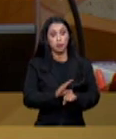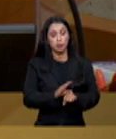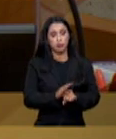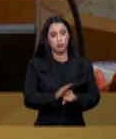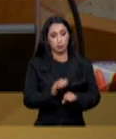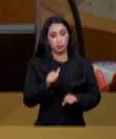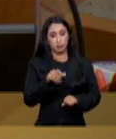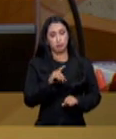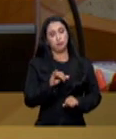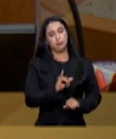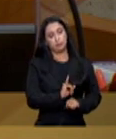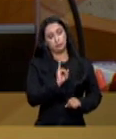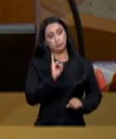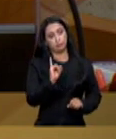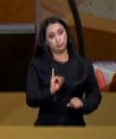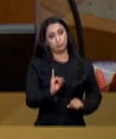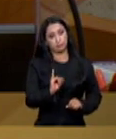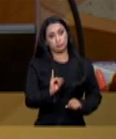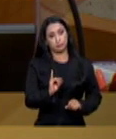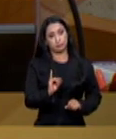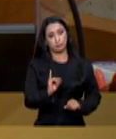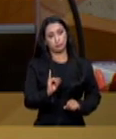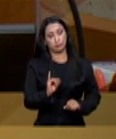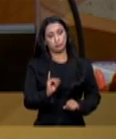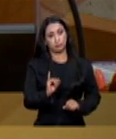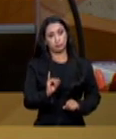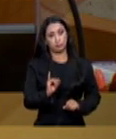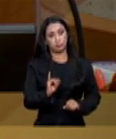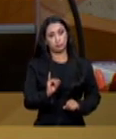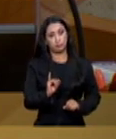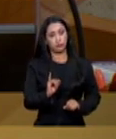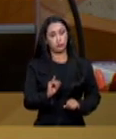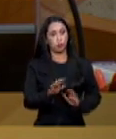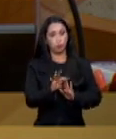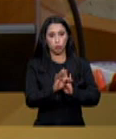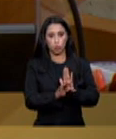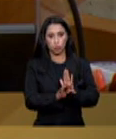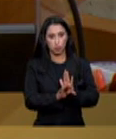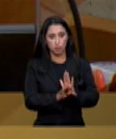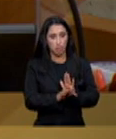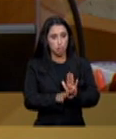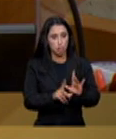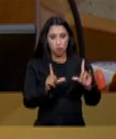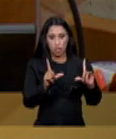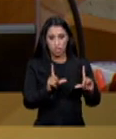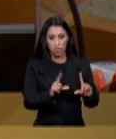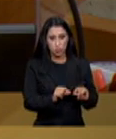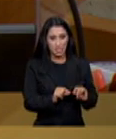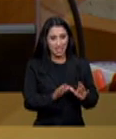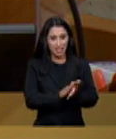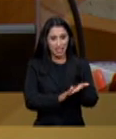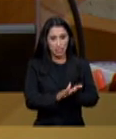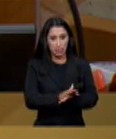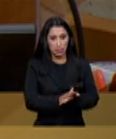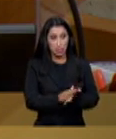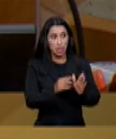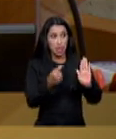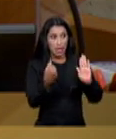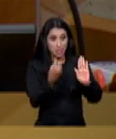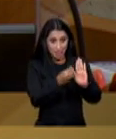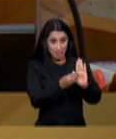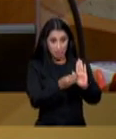declarar a inconstitucionalidade sem redução de texto. Você diz, se for aplicado desse jeito, é